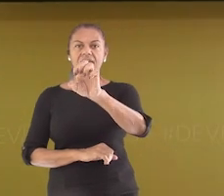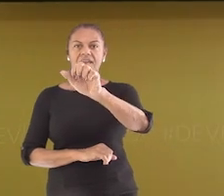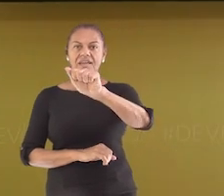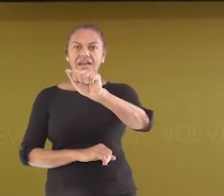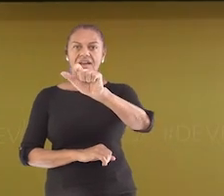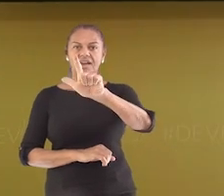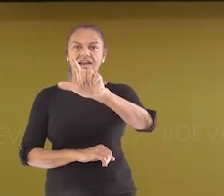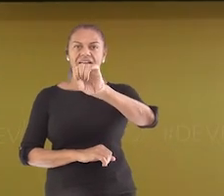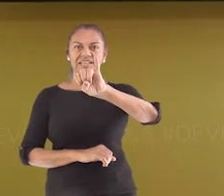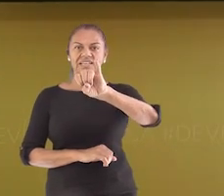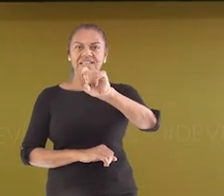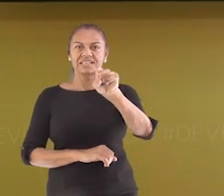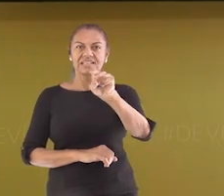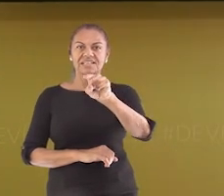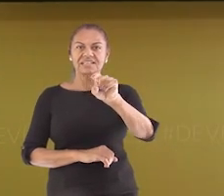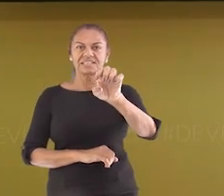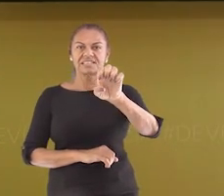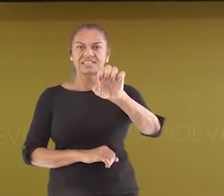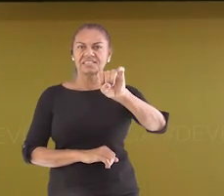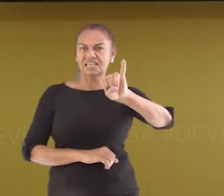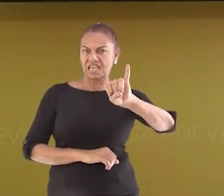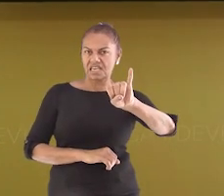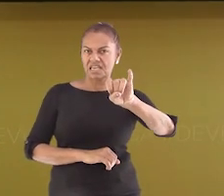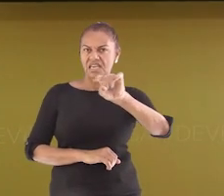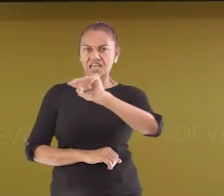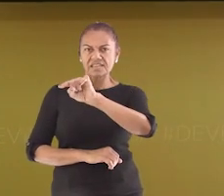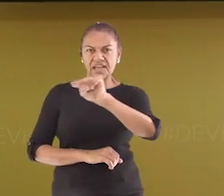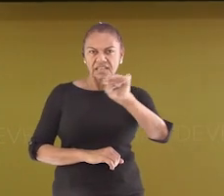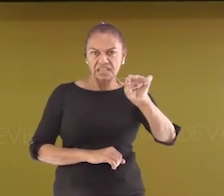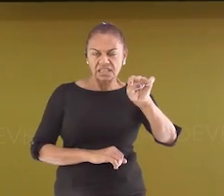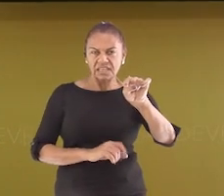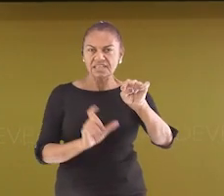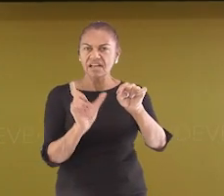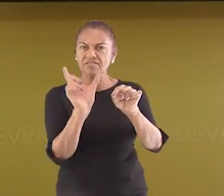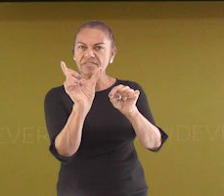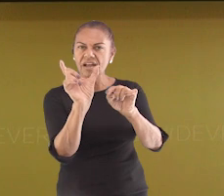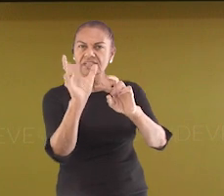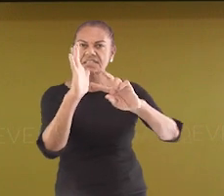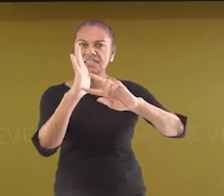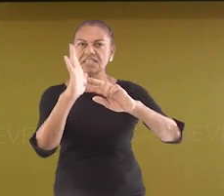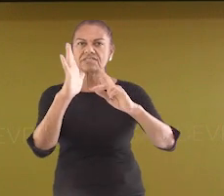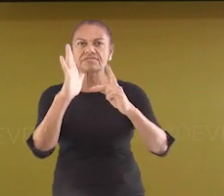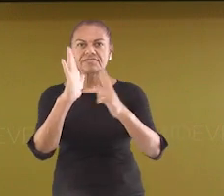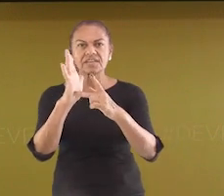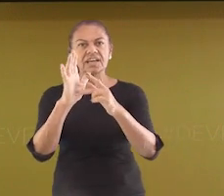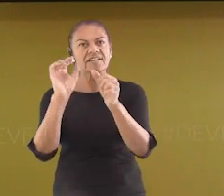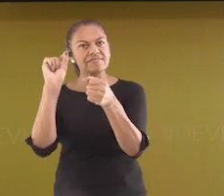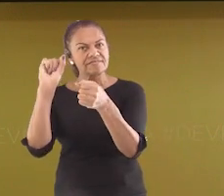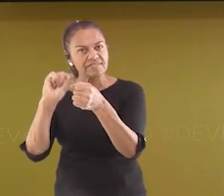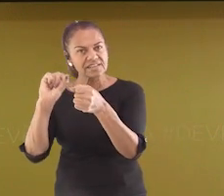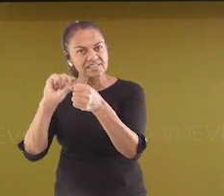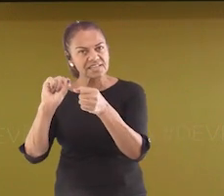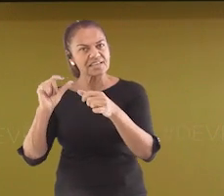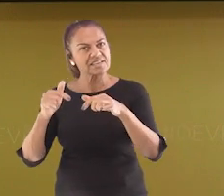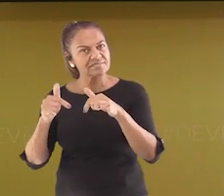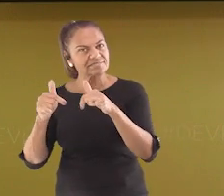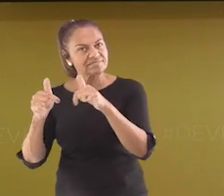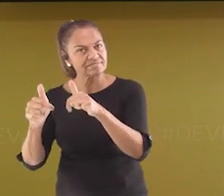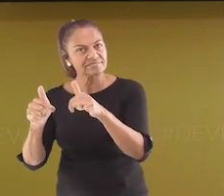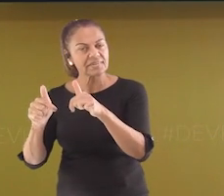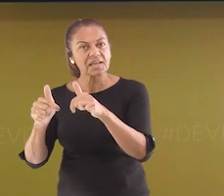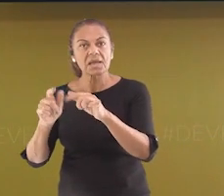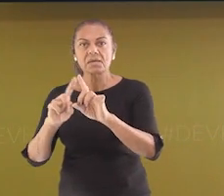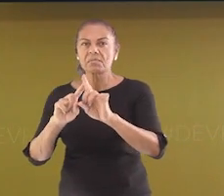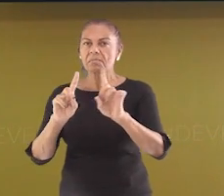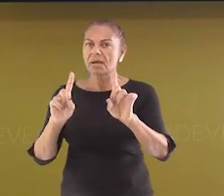E uma curiosidade, sabiam que o verbo realizei, nesse trecho aqui, não é o original da língua portuguesa? Olhem